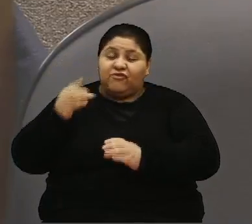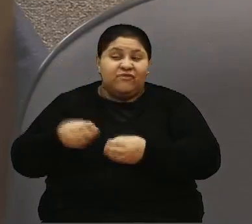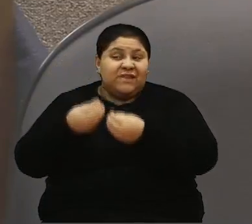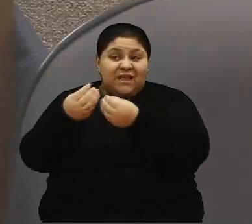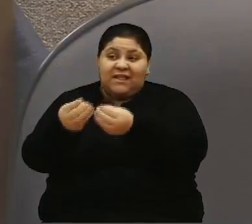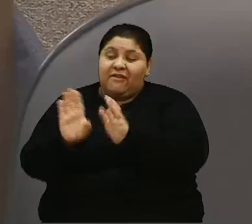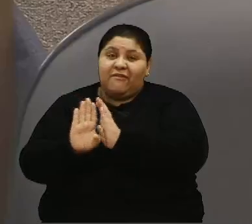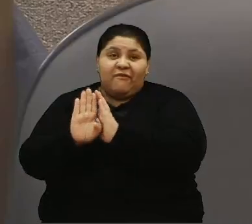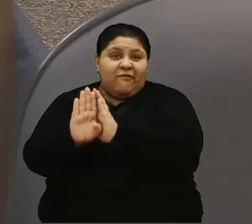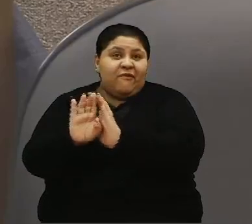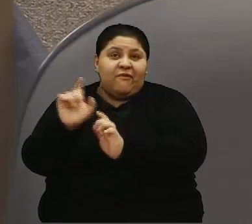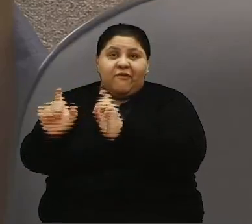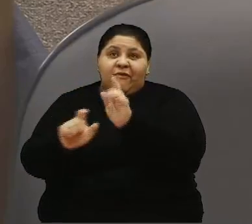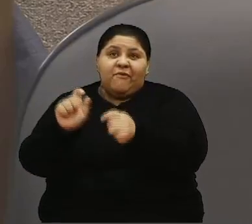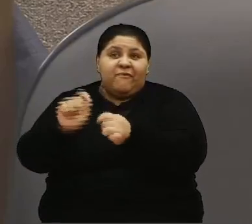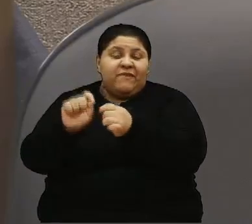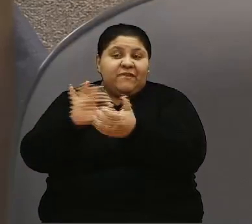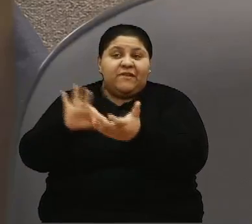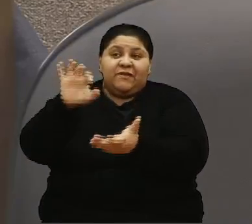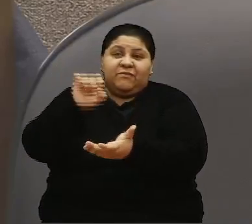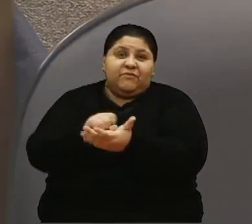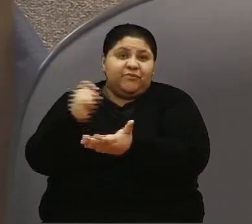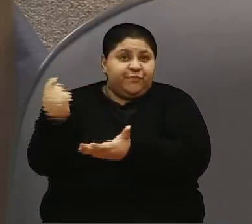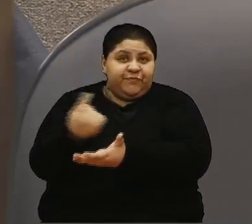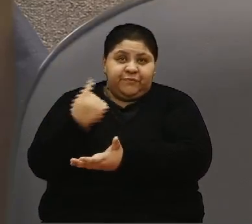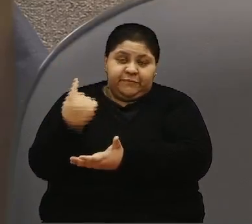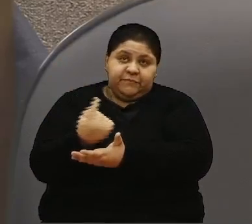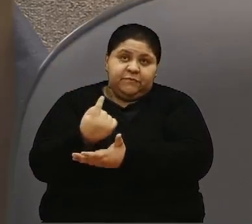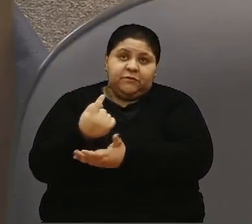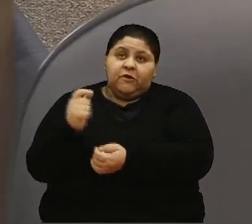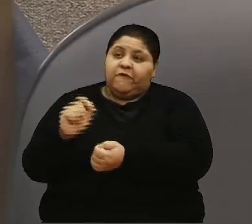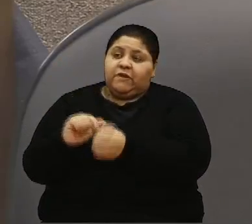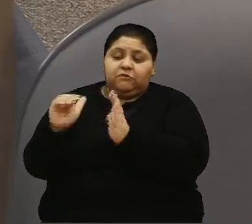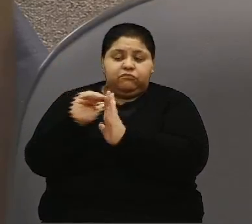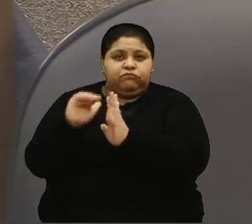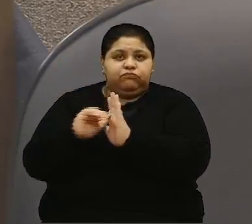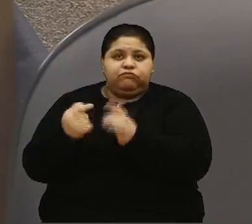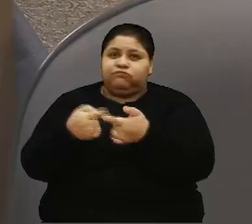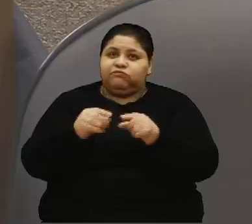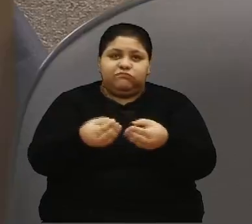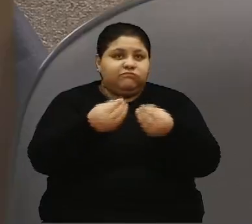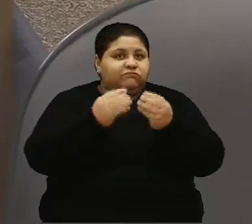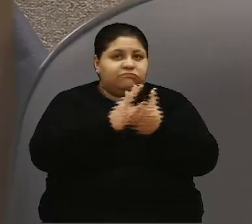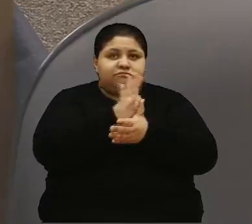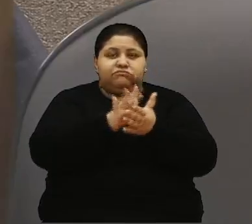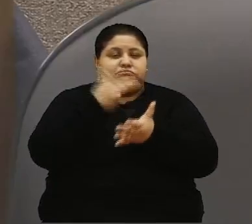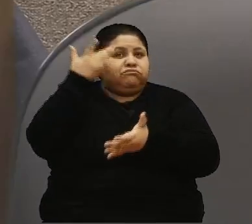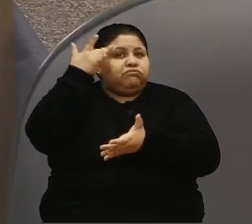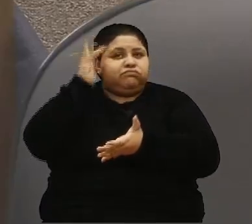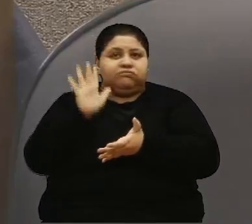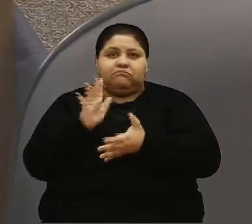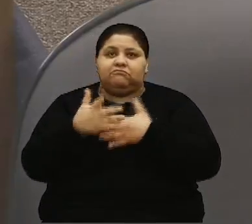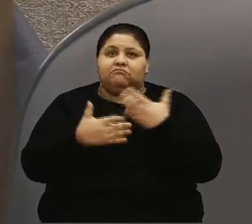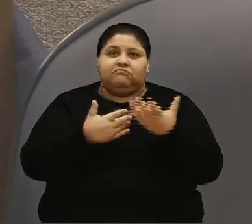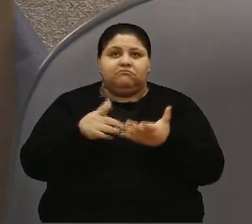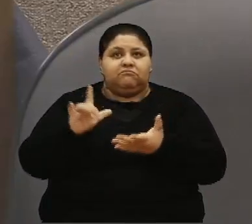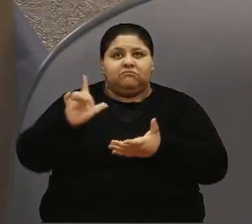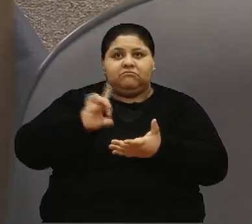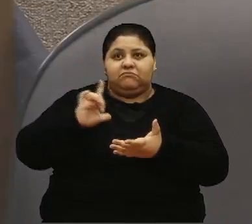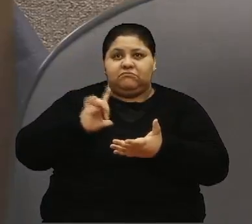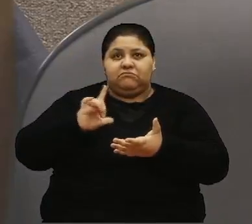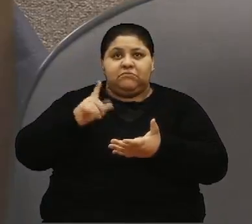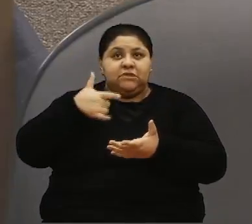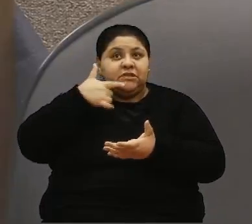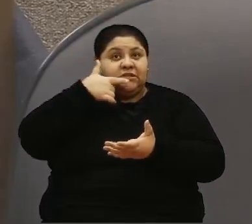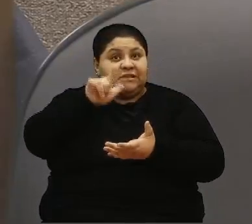concedido, as pessoas estão fazendo o cadastro único lá, né, faz tudo, mas não estão sendo recebidos. Não sei se a gente tem tanta